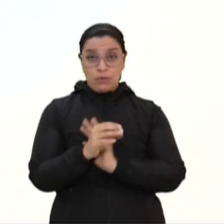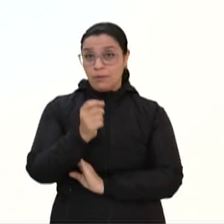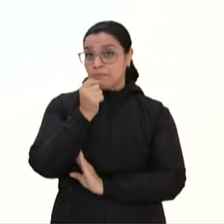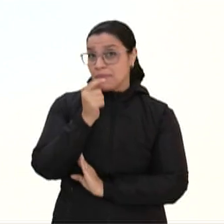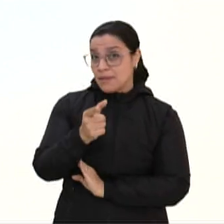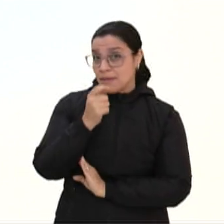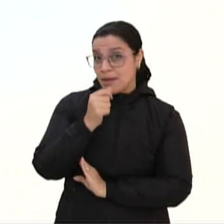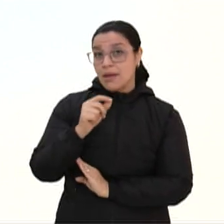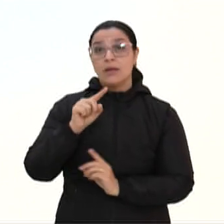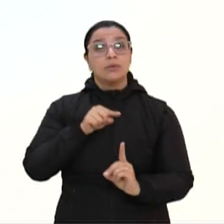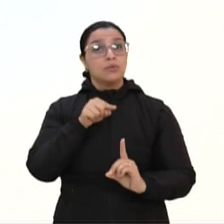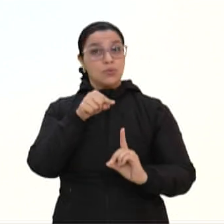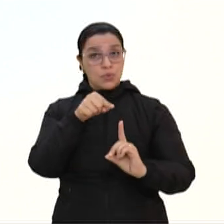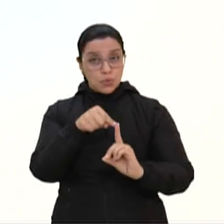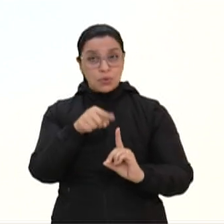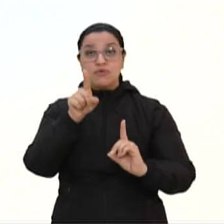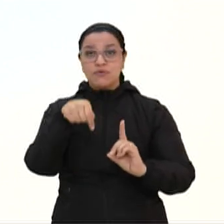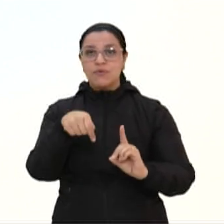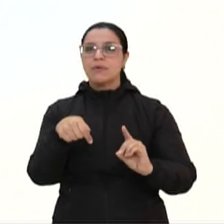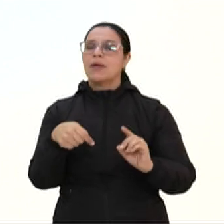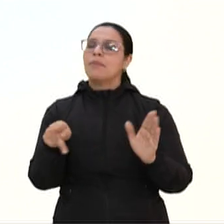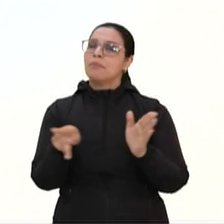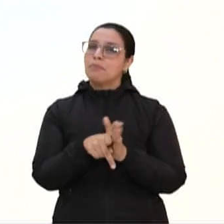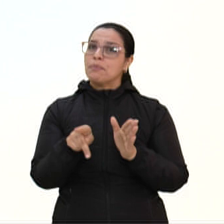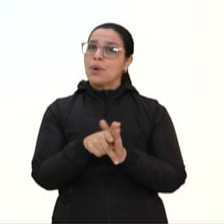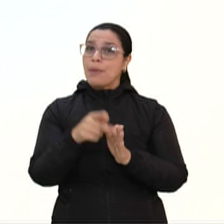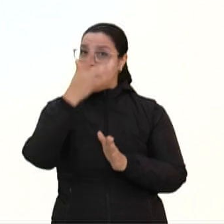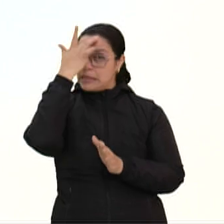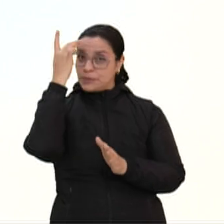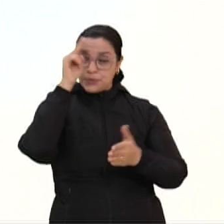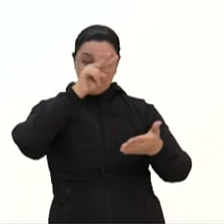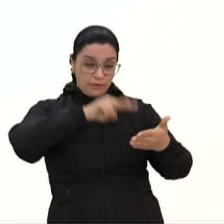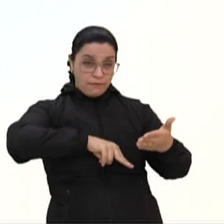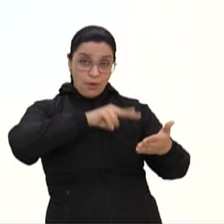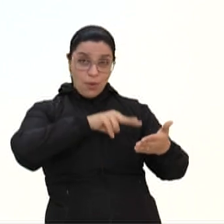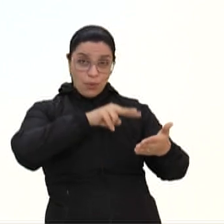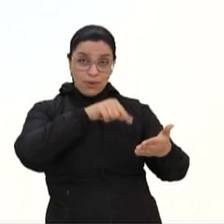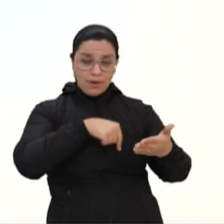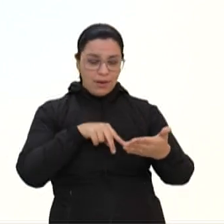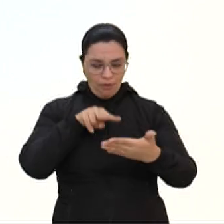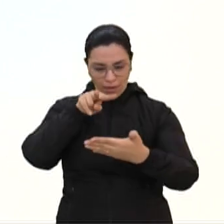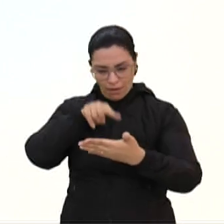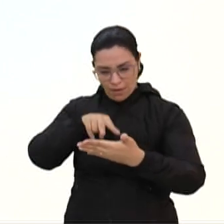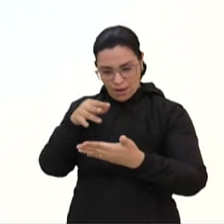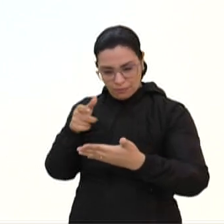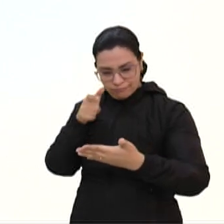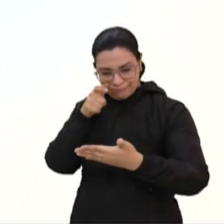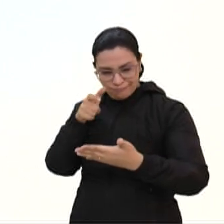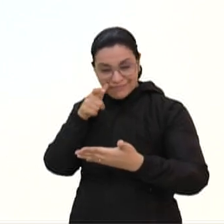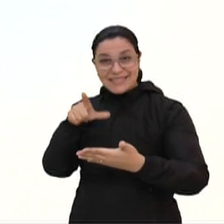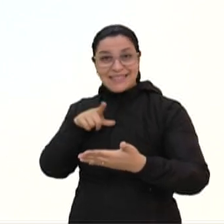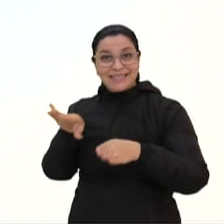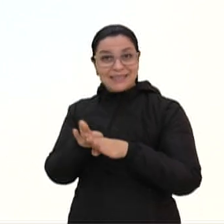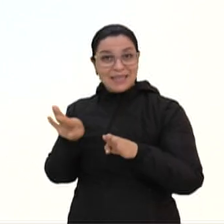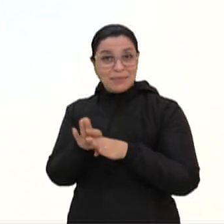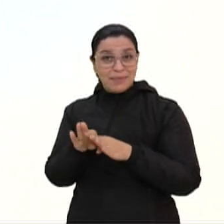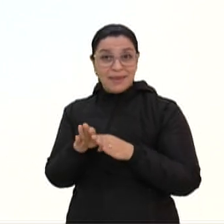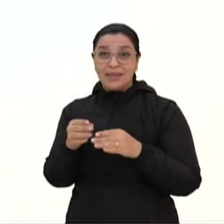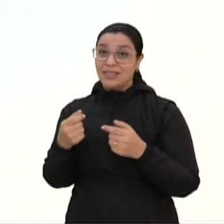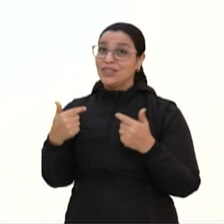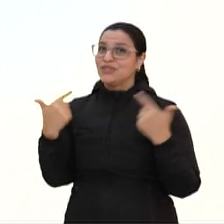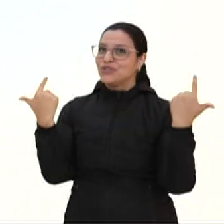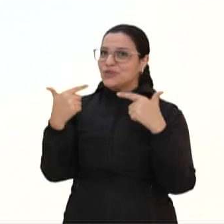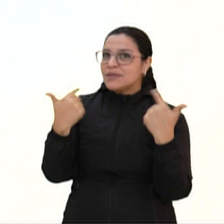é qual que é o propósito, o objetivo? Divertir ou entreter o leitor? E também fazer o